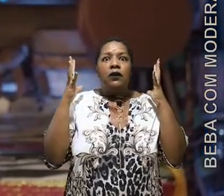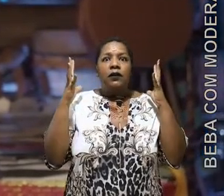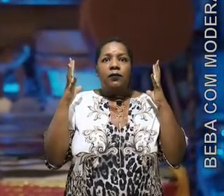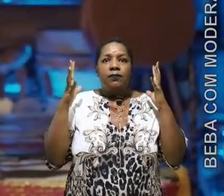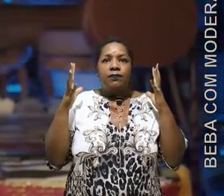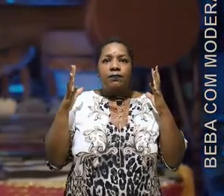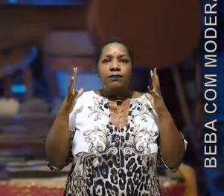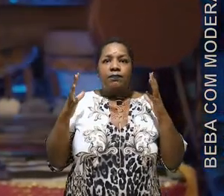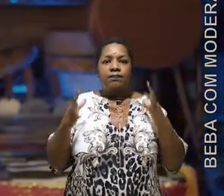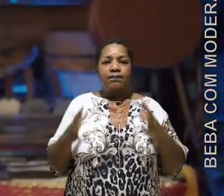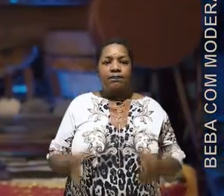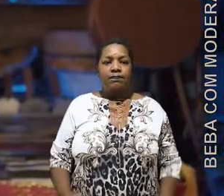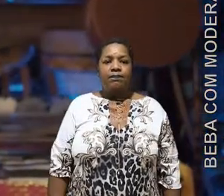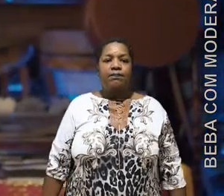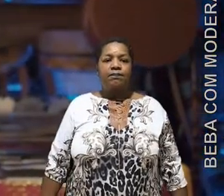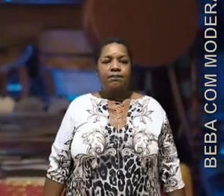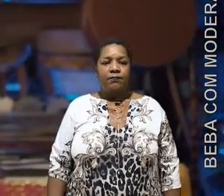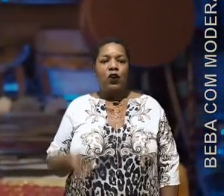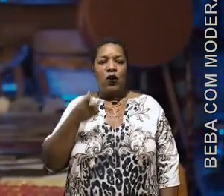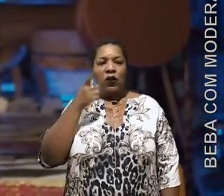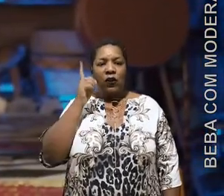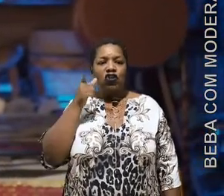tão grande